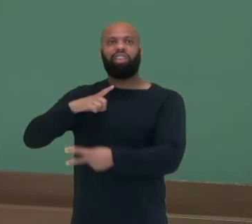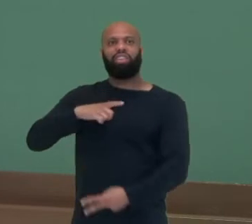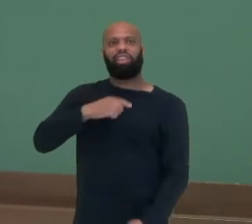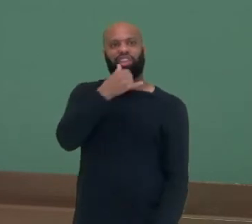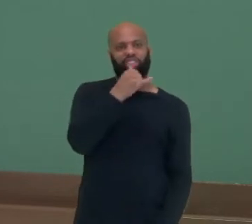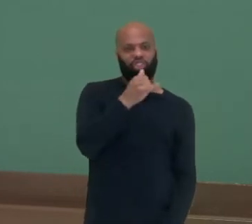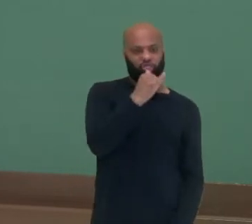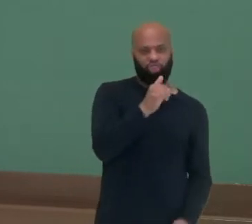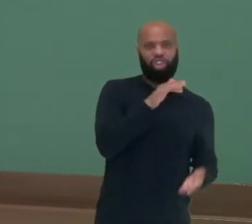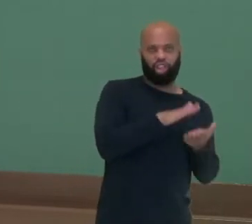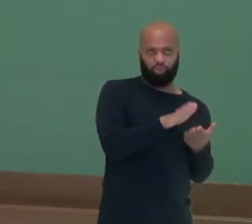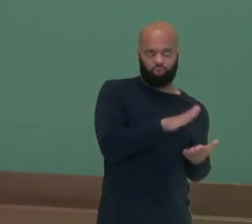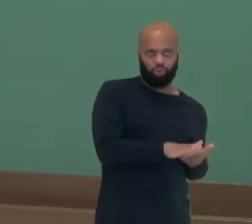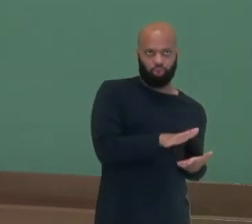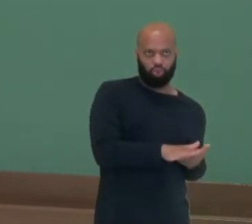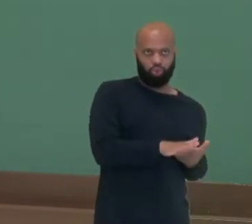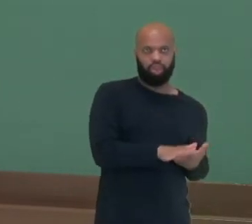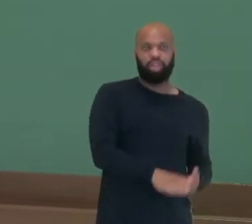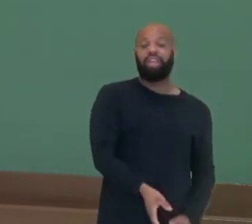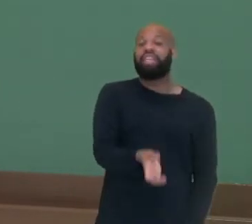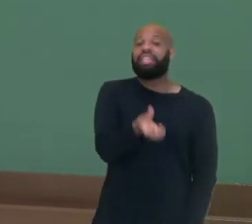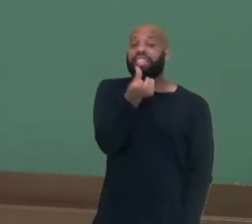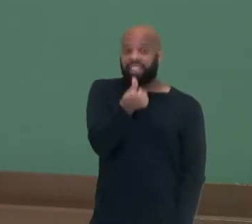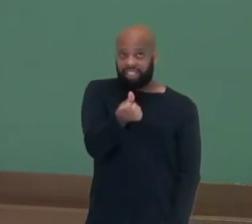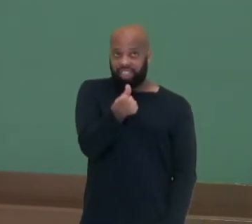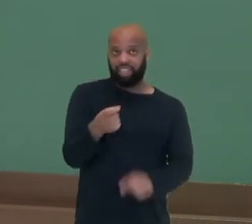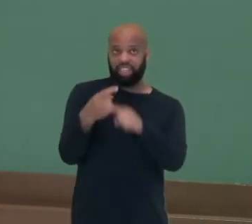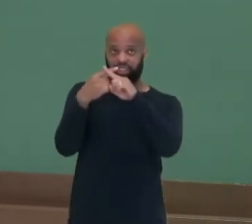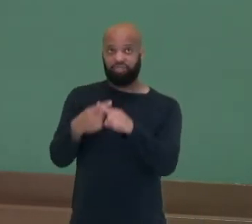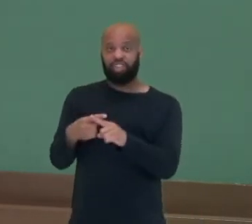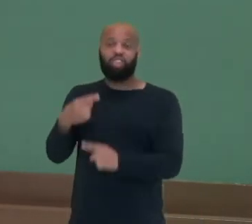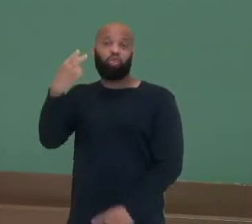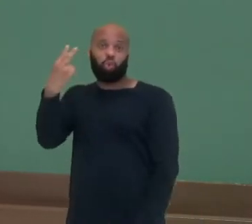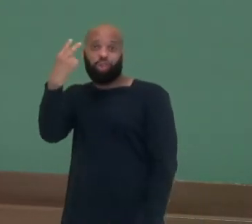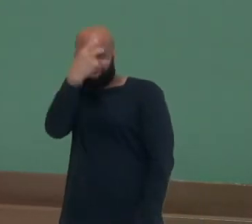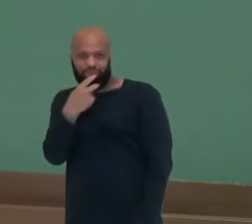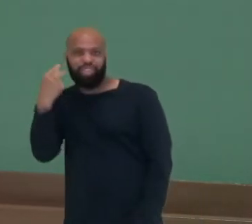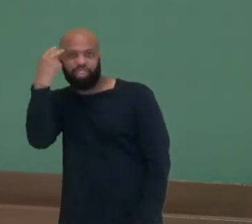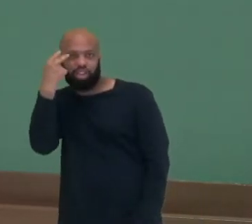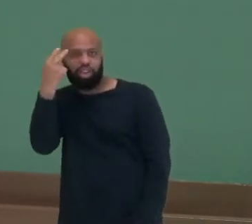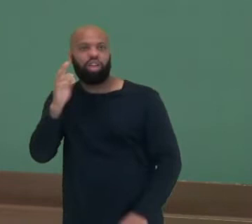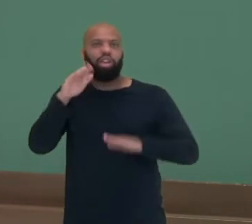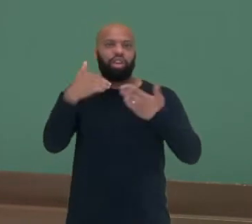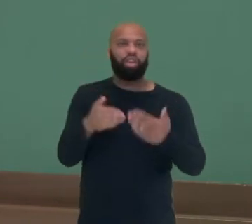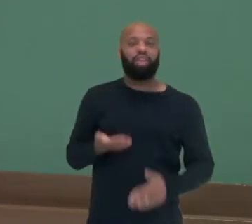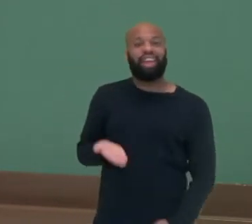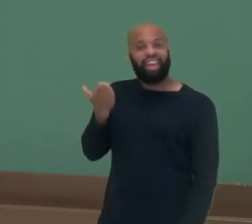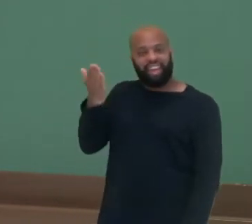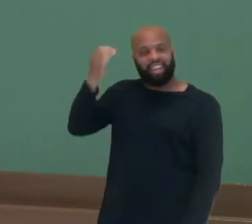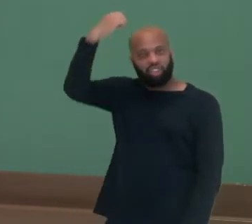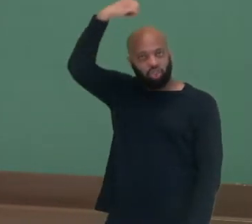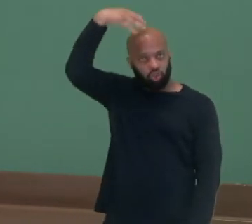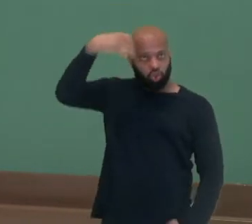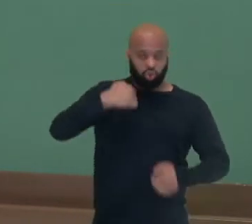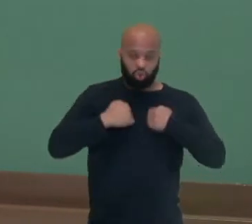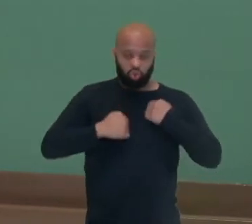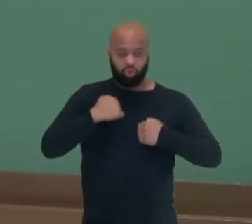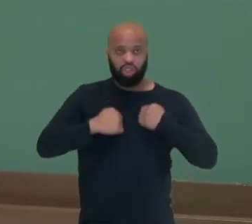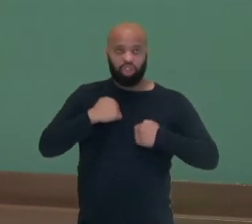energia. 6 quilowatts multiplicado por 2 horas, então este chuveiro